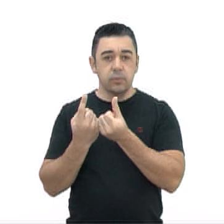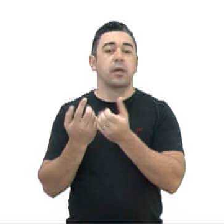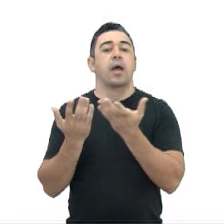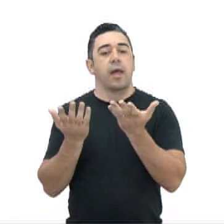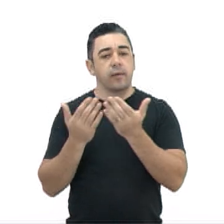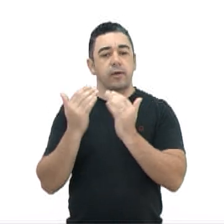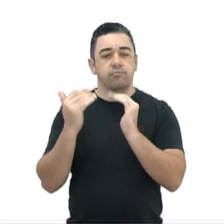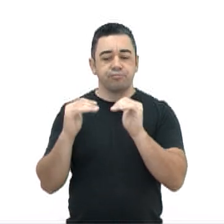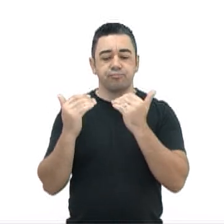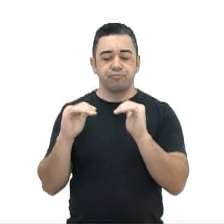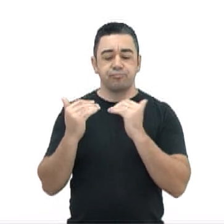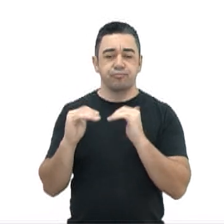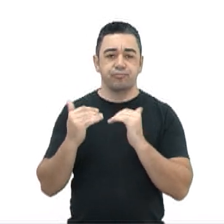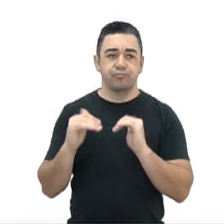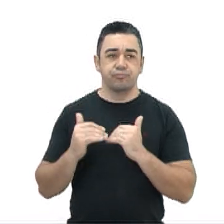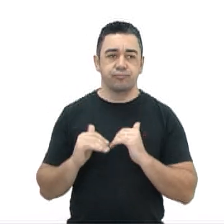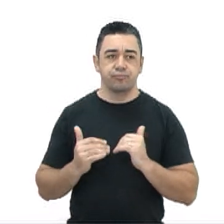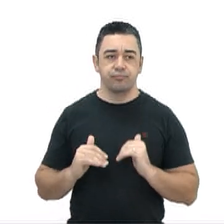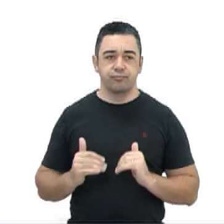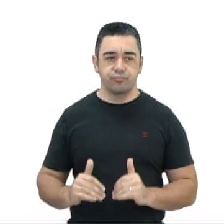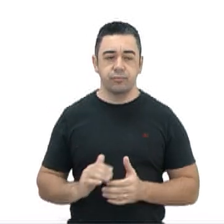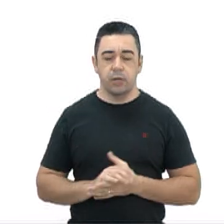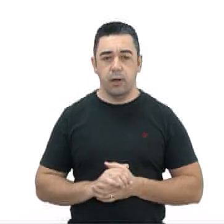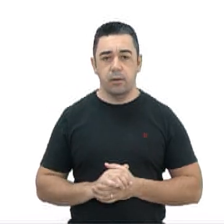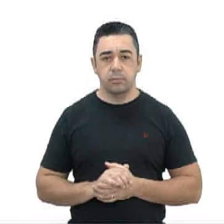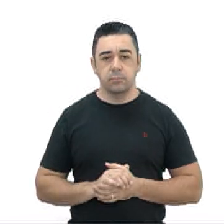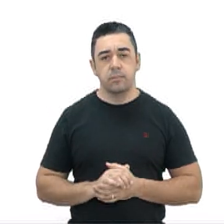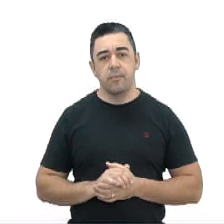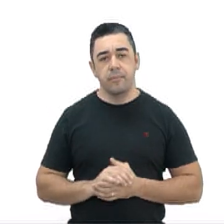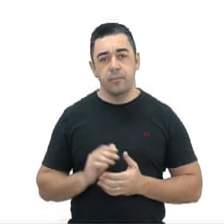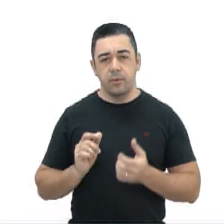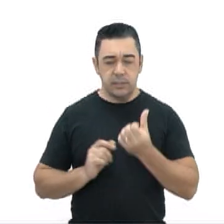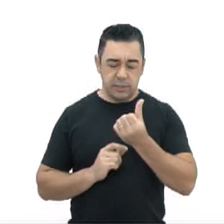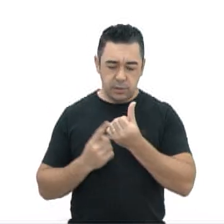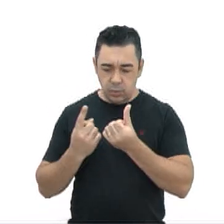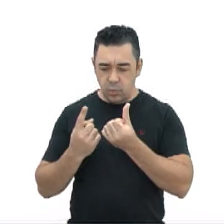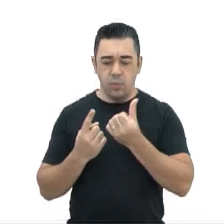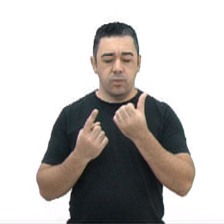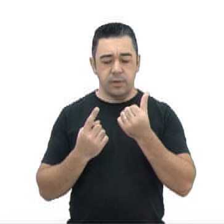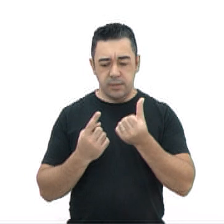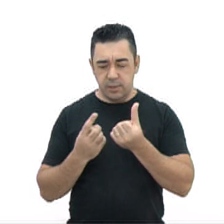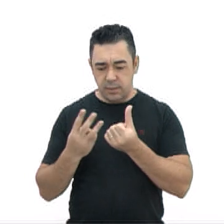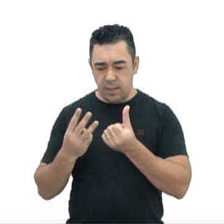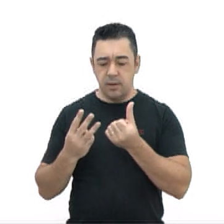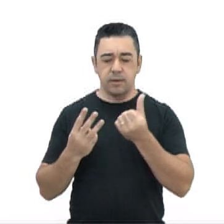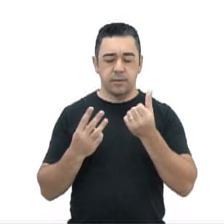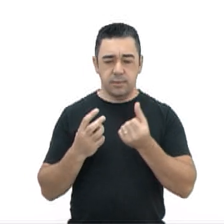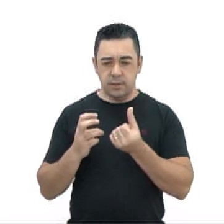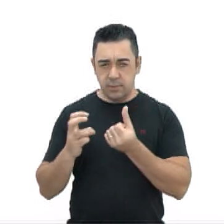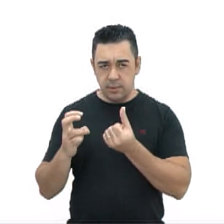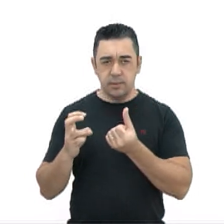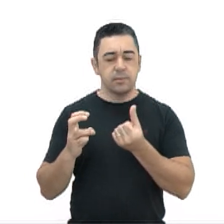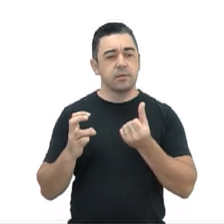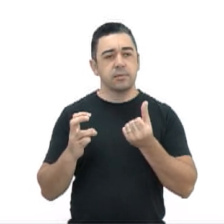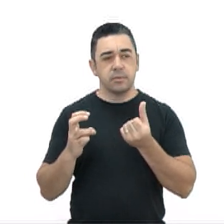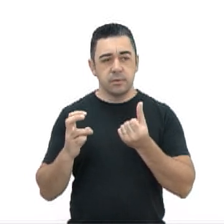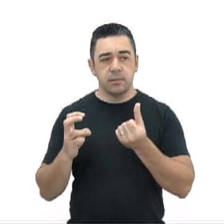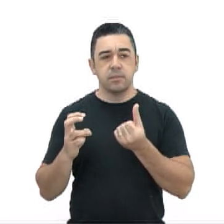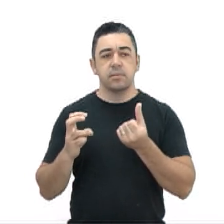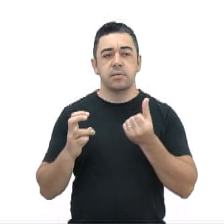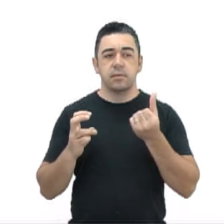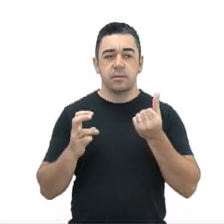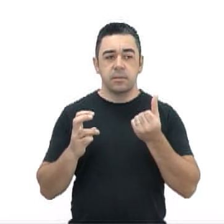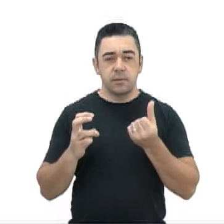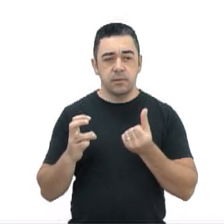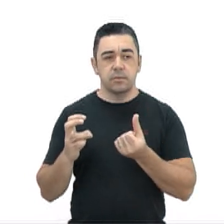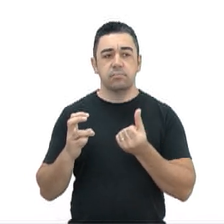1 ali do lado. Aí vou subtraindo, 256 menos 61, 195. Menos 63,